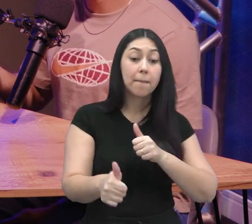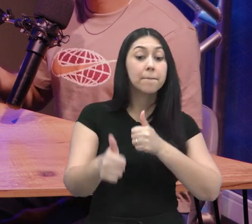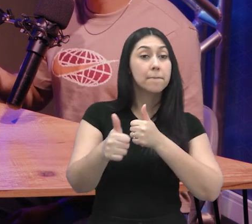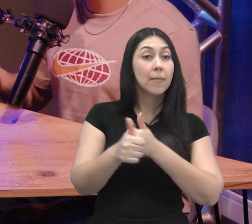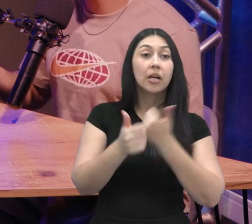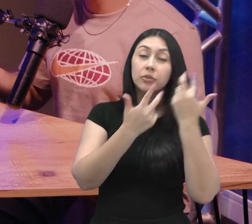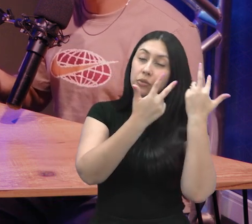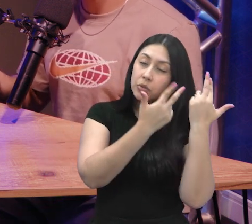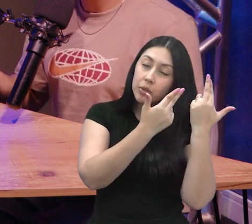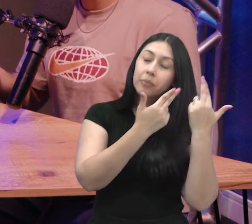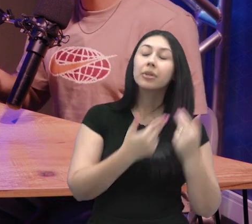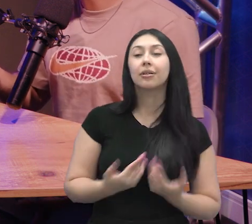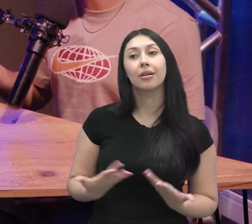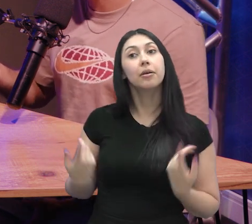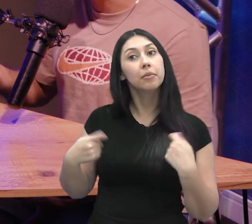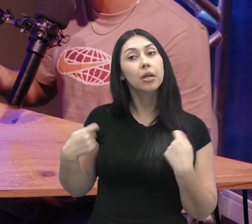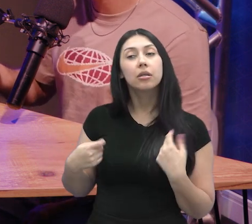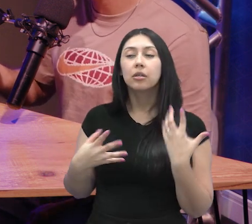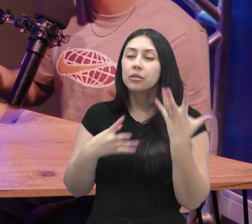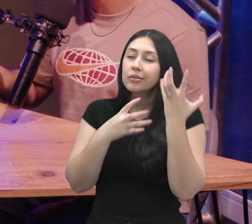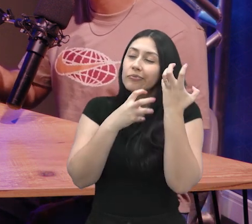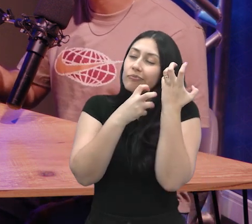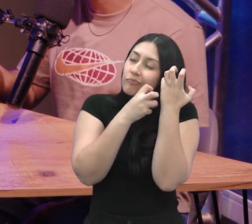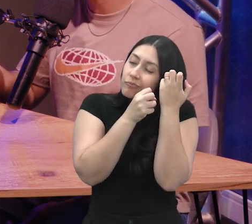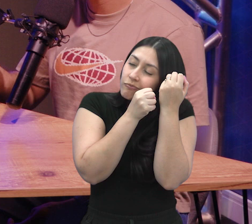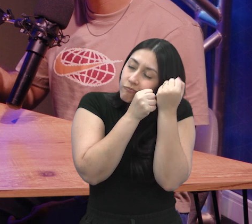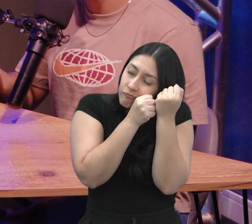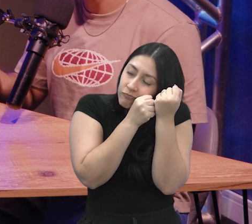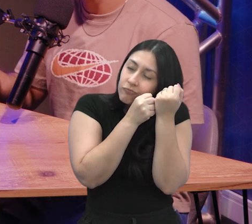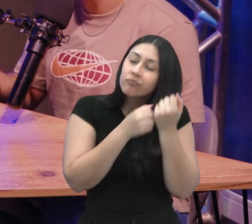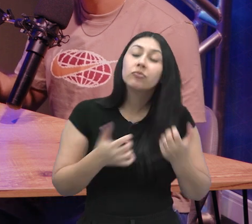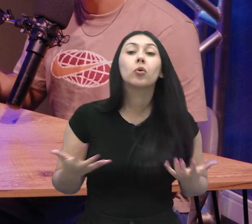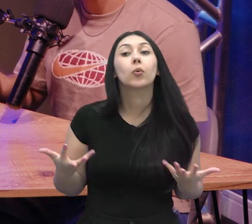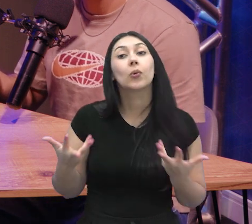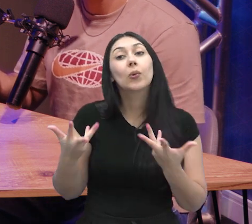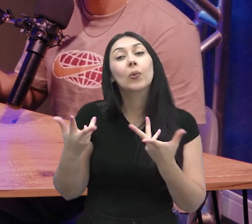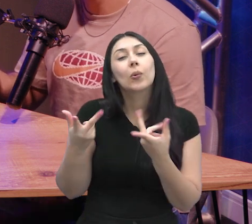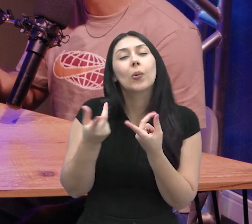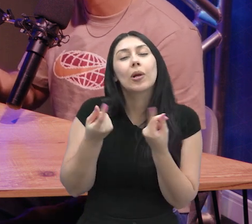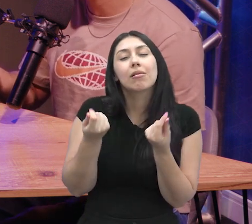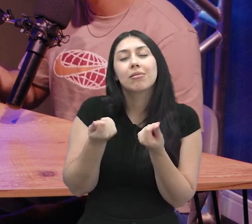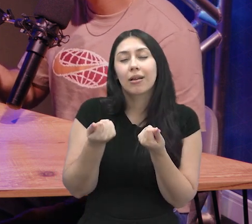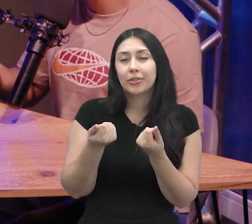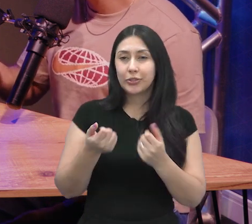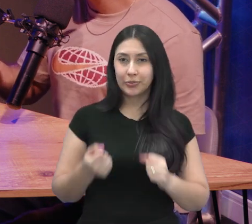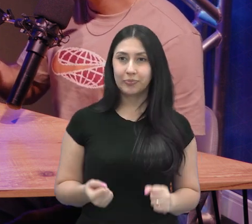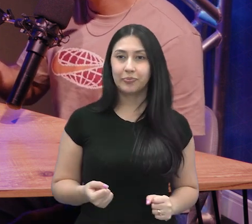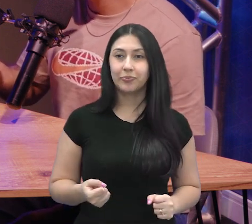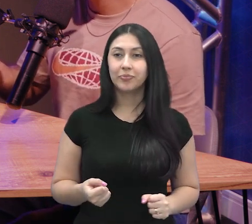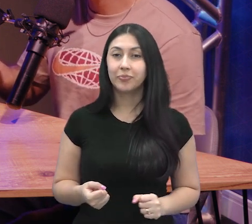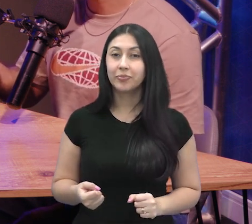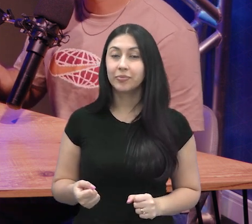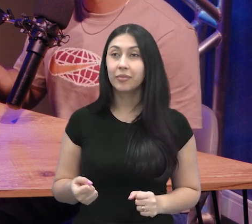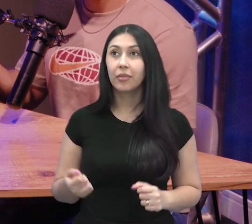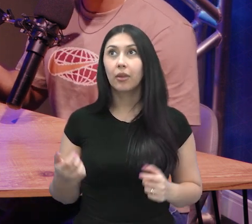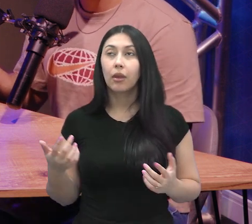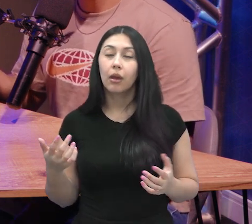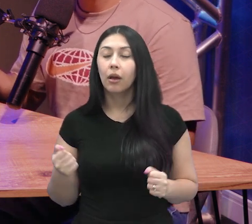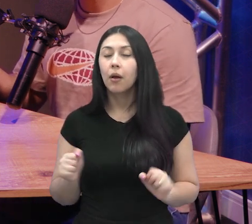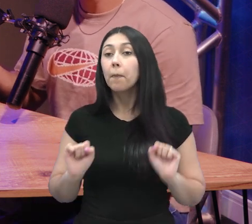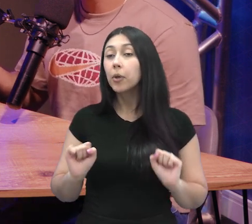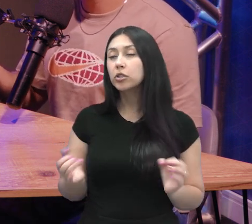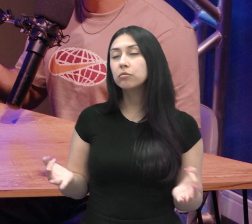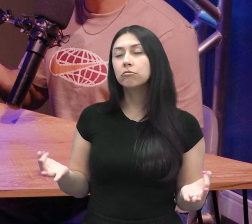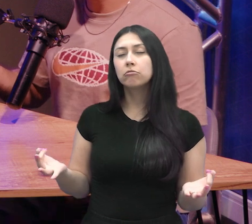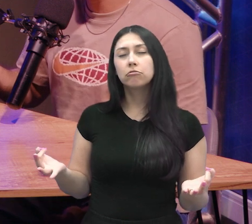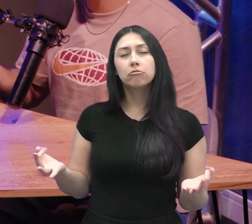antes de dormir. É a higiene do sono. Exato. Né? E a rotina ali de acordar. Então tem,